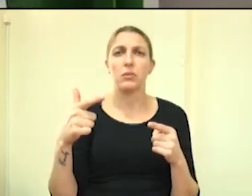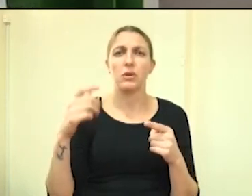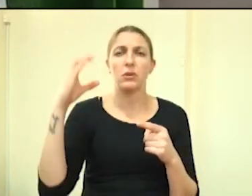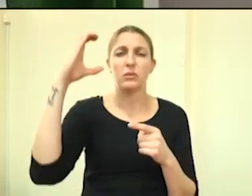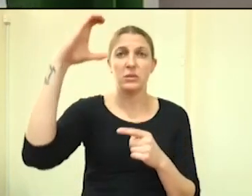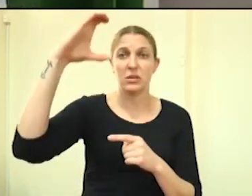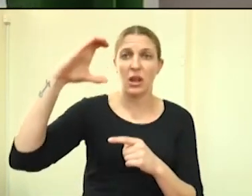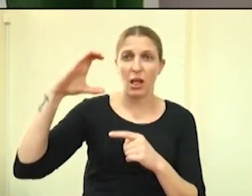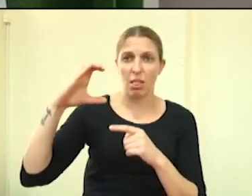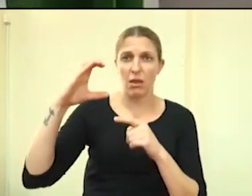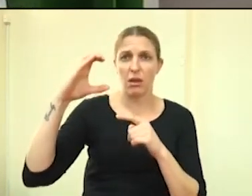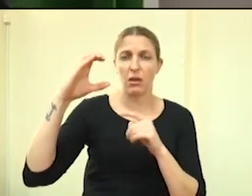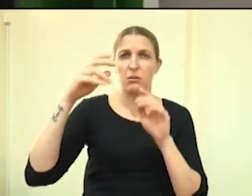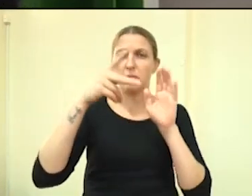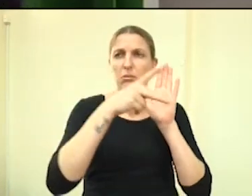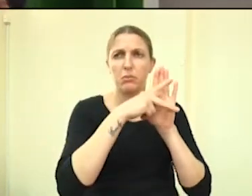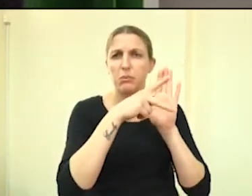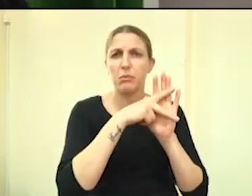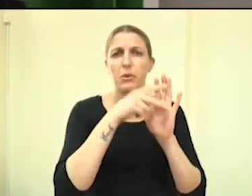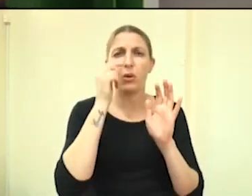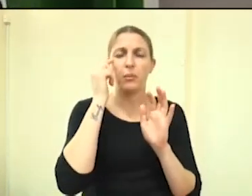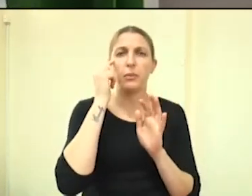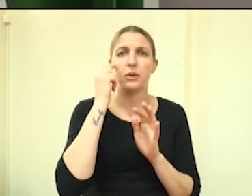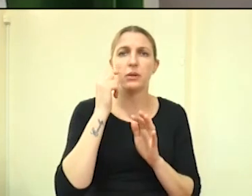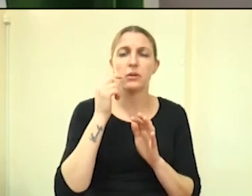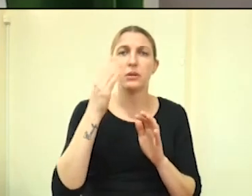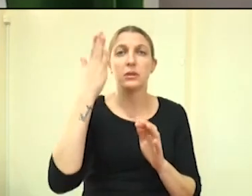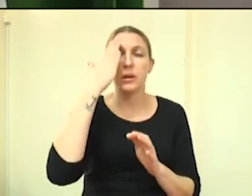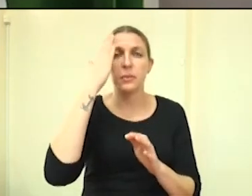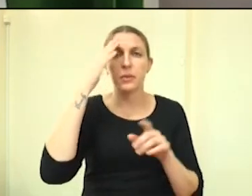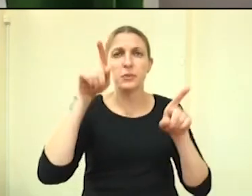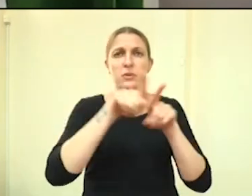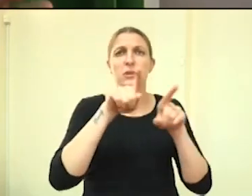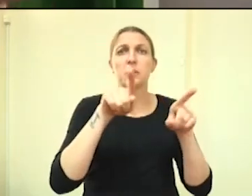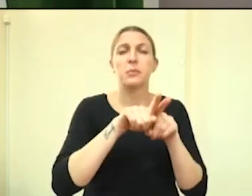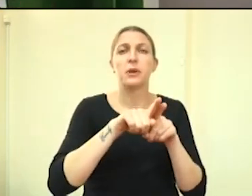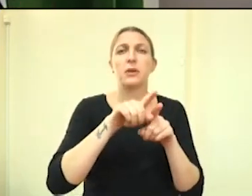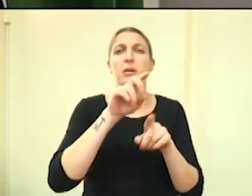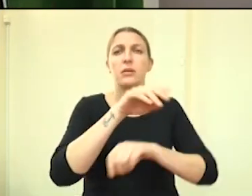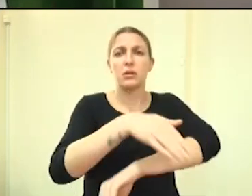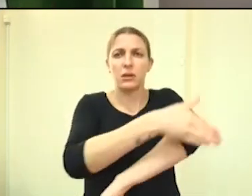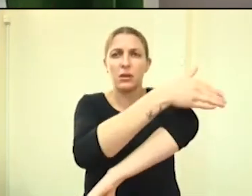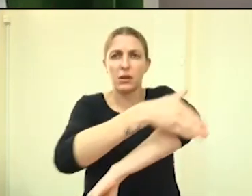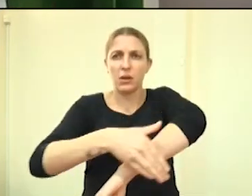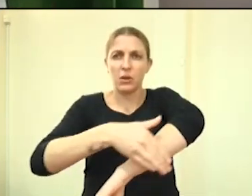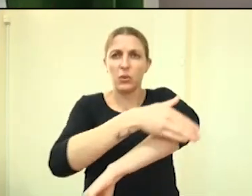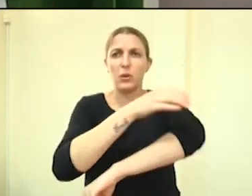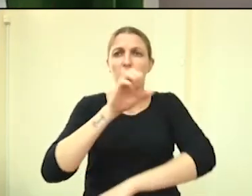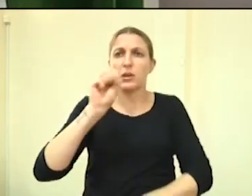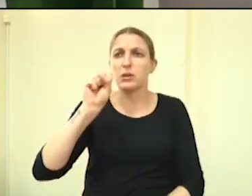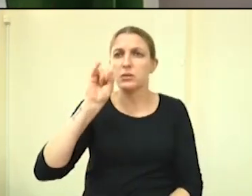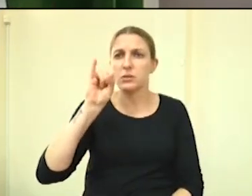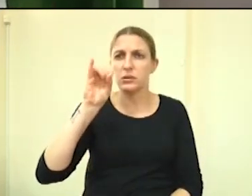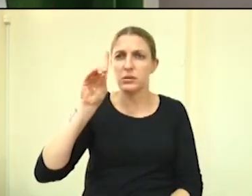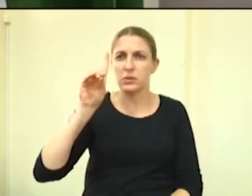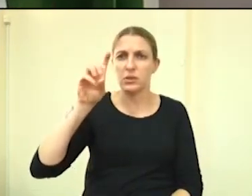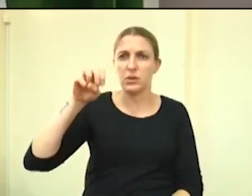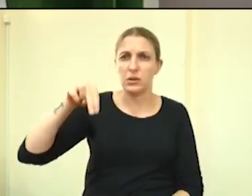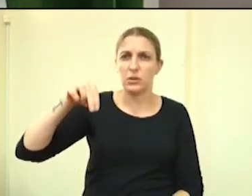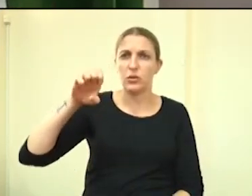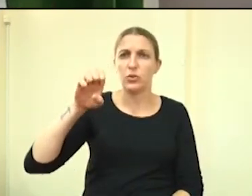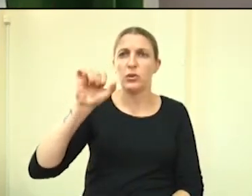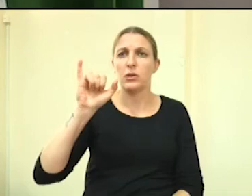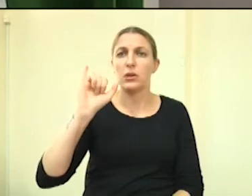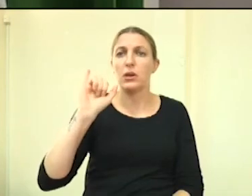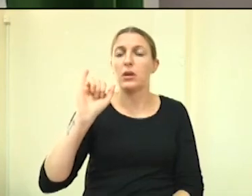sem contar que a gente sabe que na Sidney Guerra foi uma briga, precisou quase morrer gente lá, acidente, em cima do outro, para colocarem